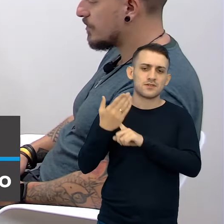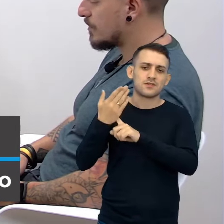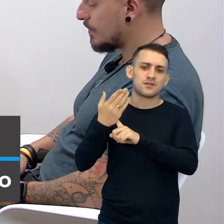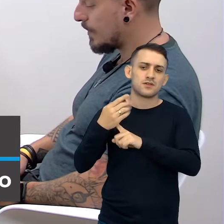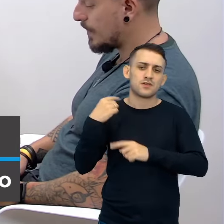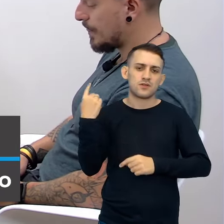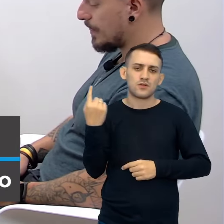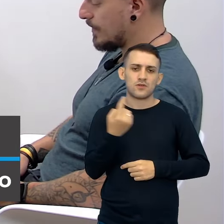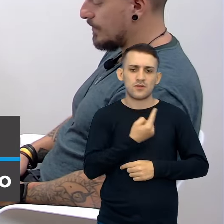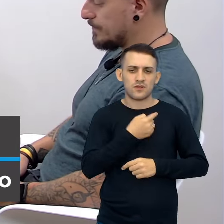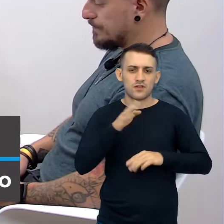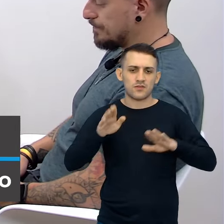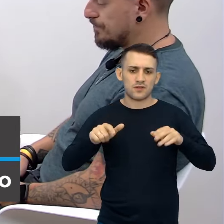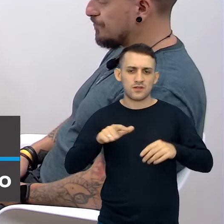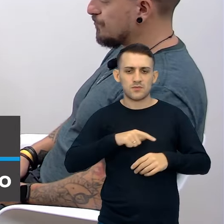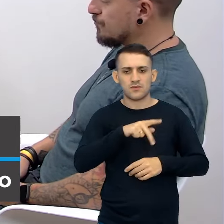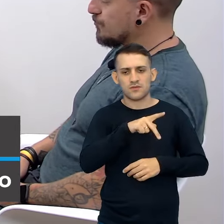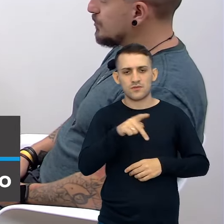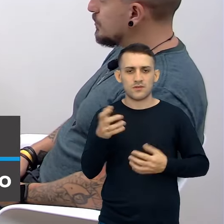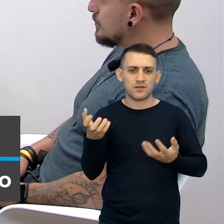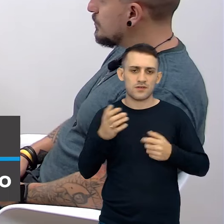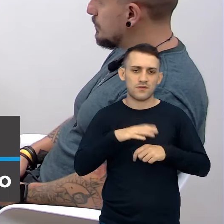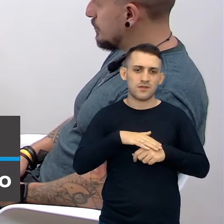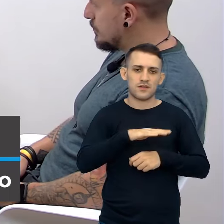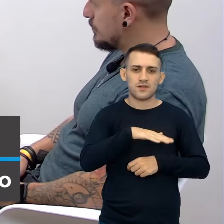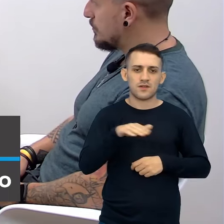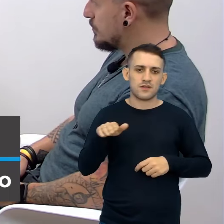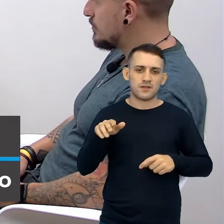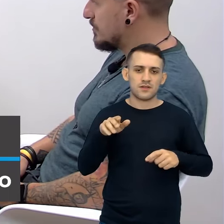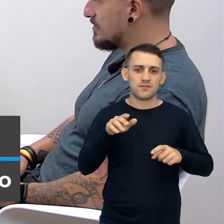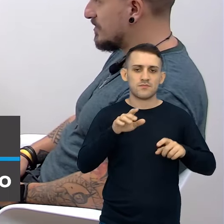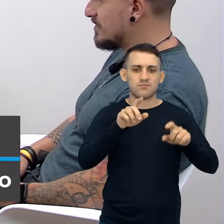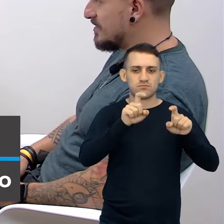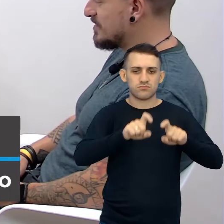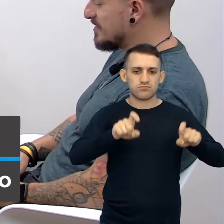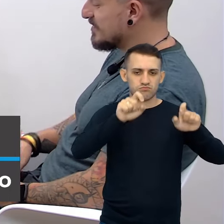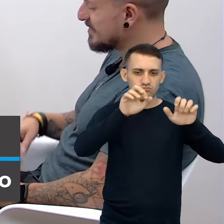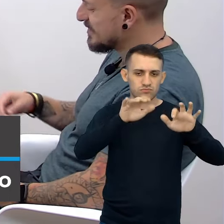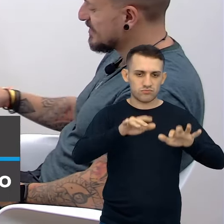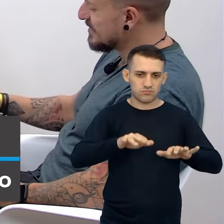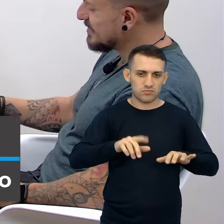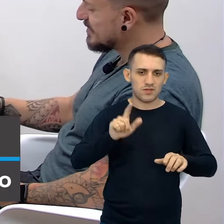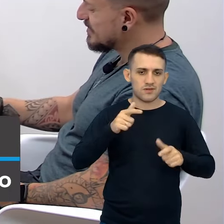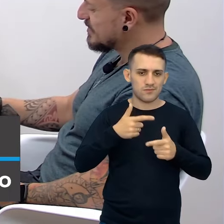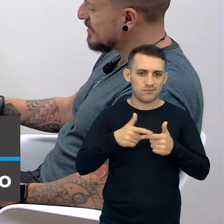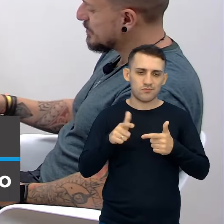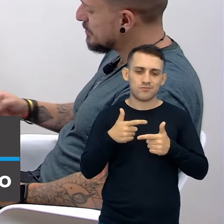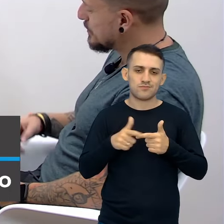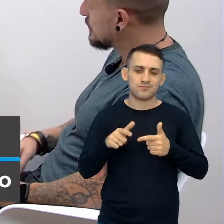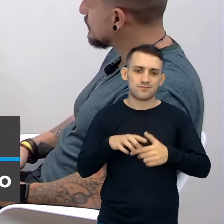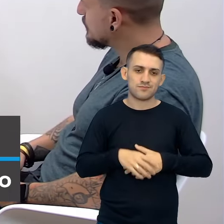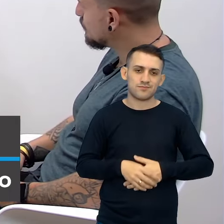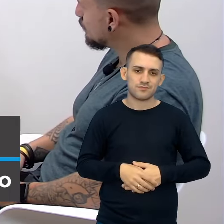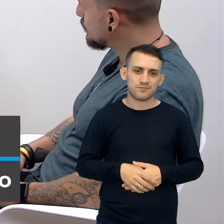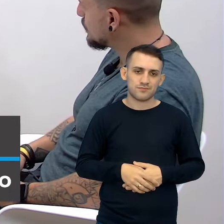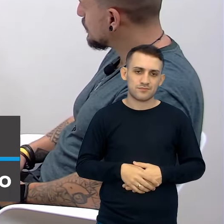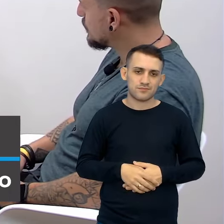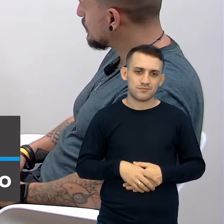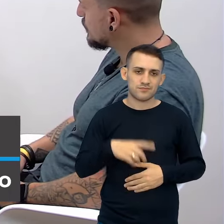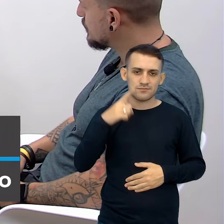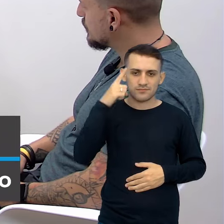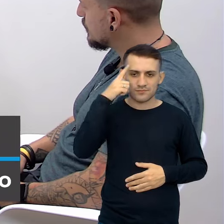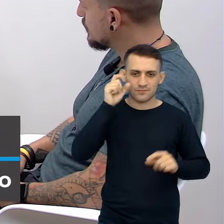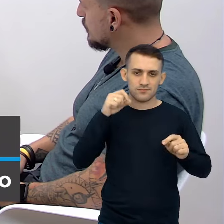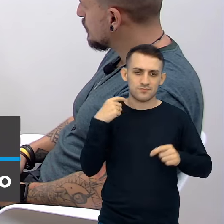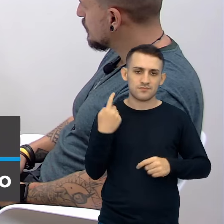ia ter, de repente, professor querendo fazer das crianças programadores, né? Então é um problema. Então a ideia é que a gente